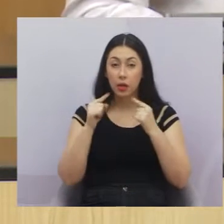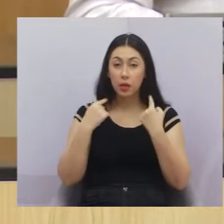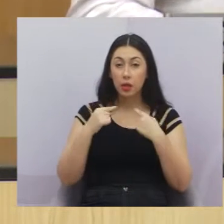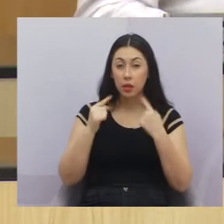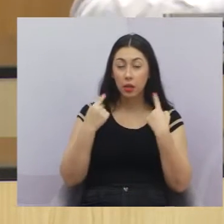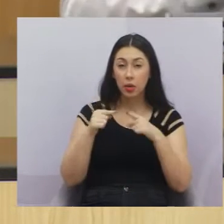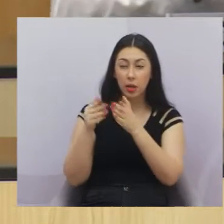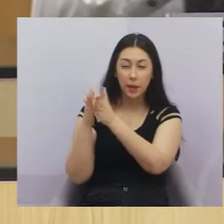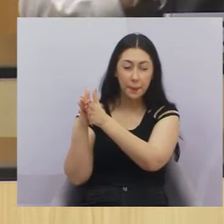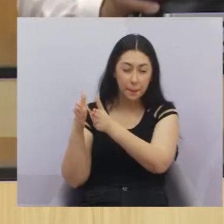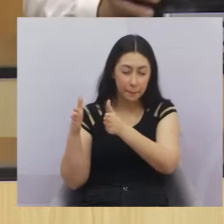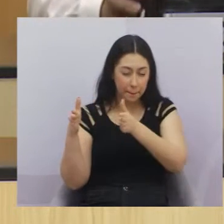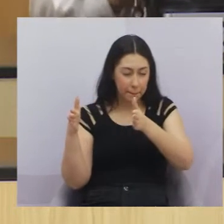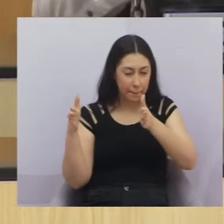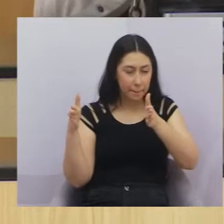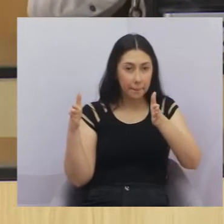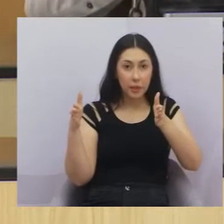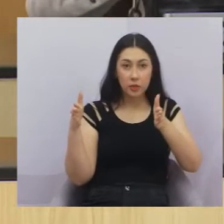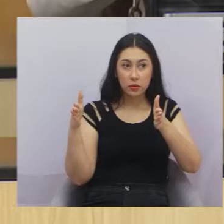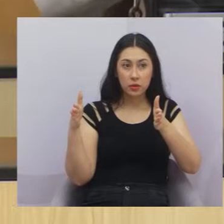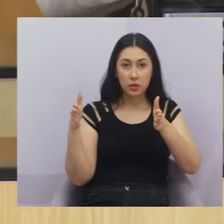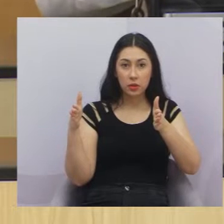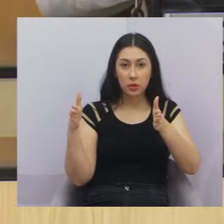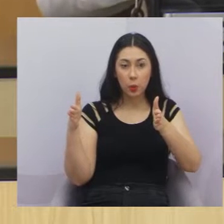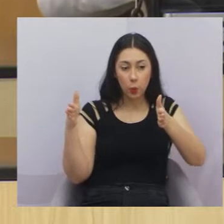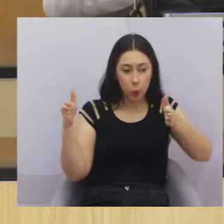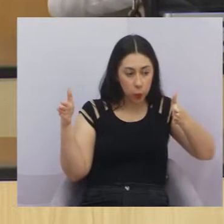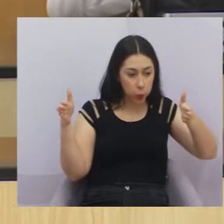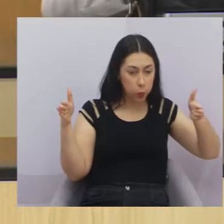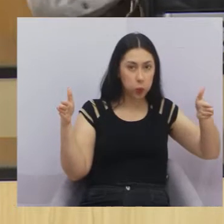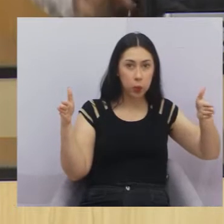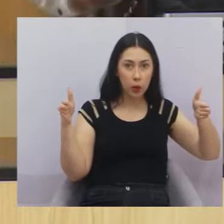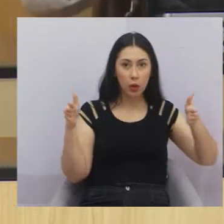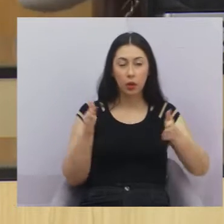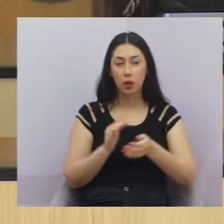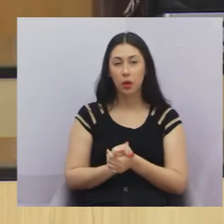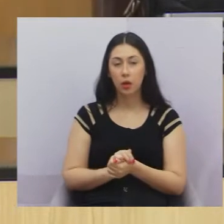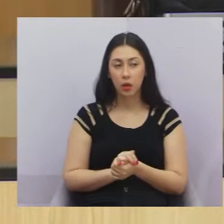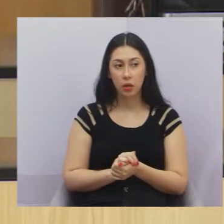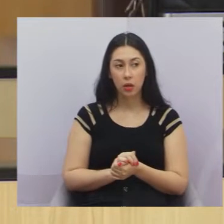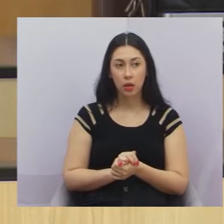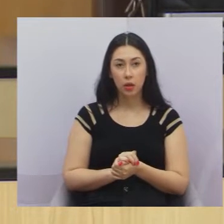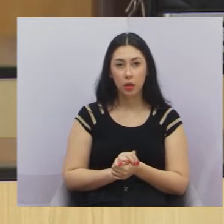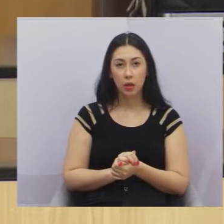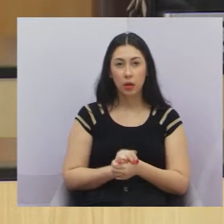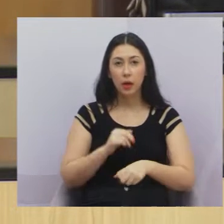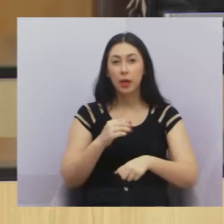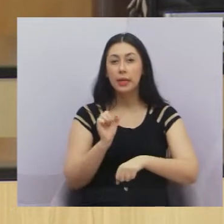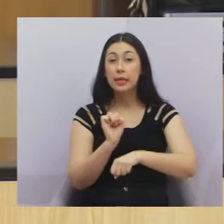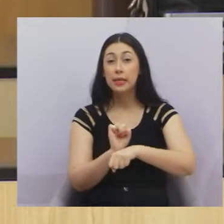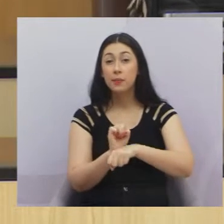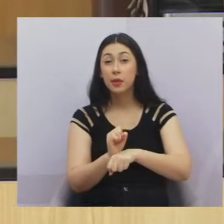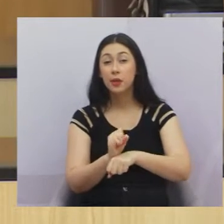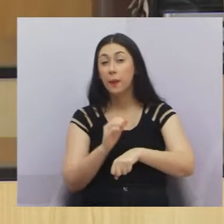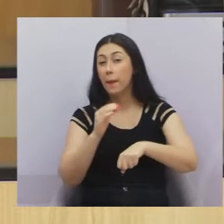os intervalos entre os horários estão sendo muito grandes, passando-se mais de 1